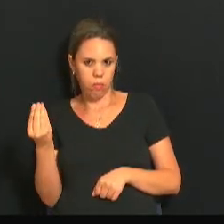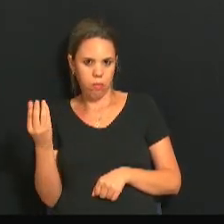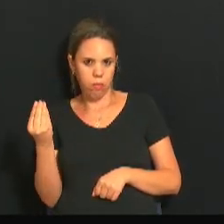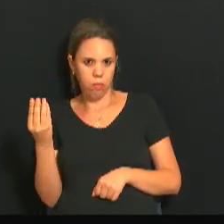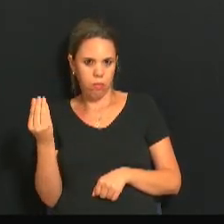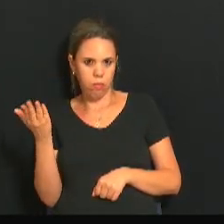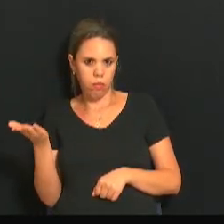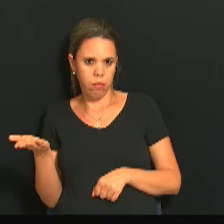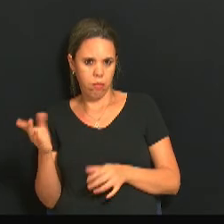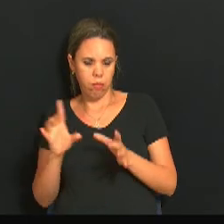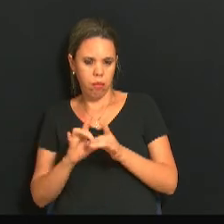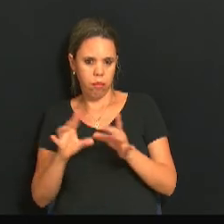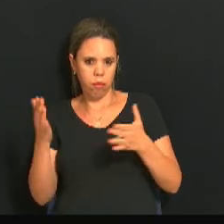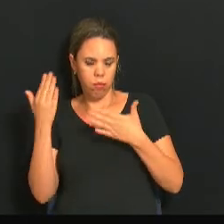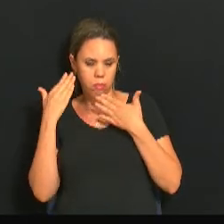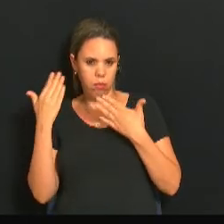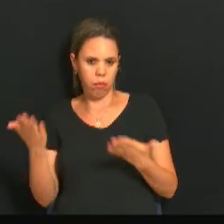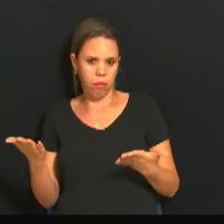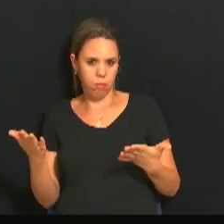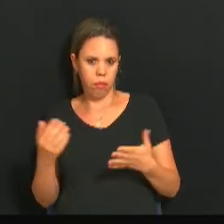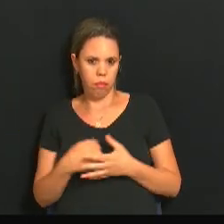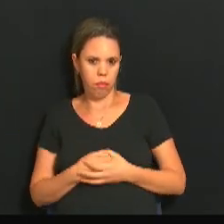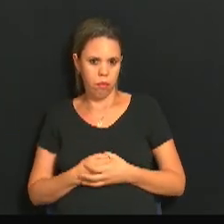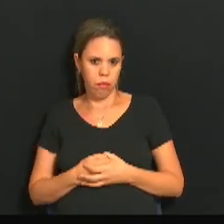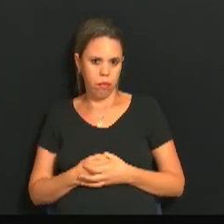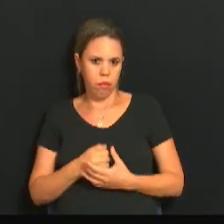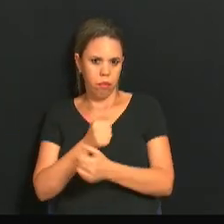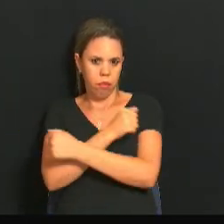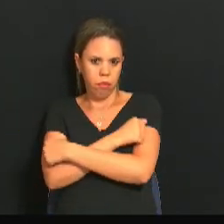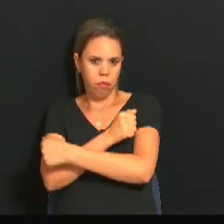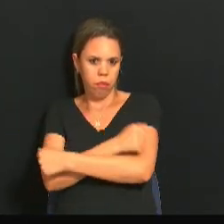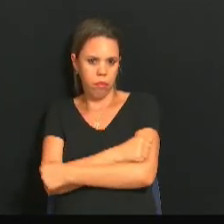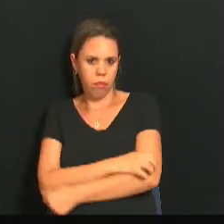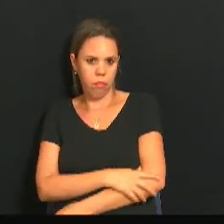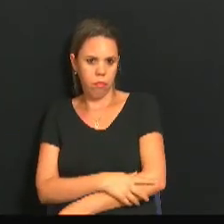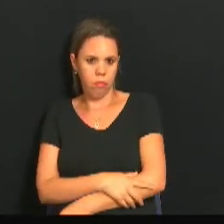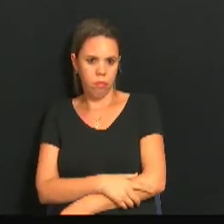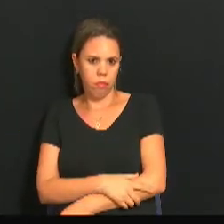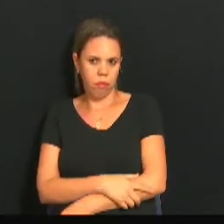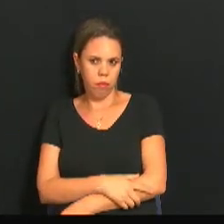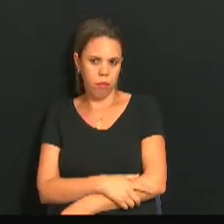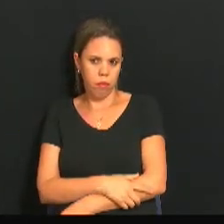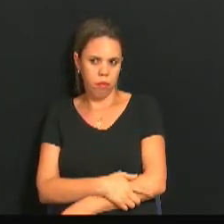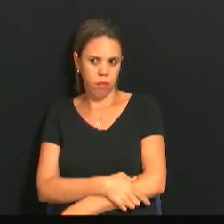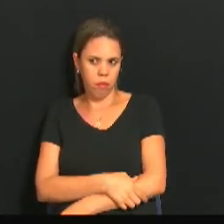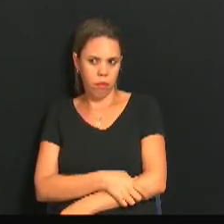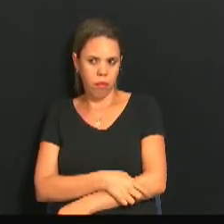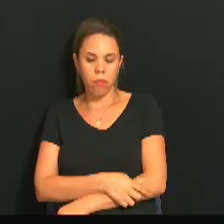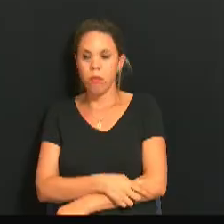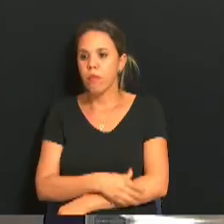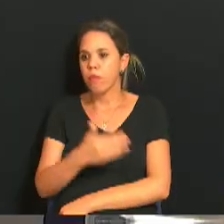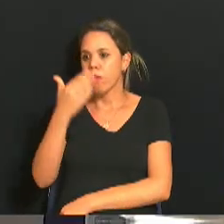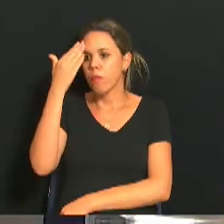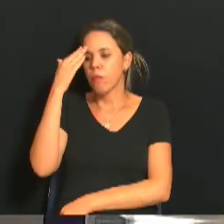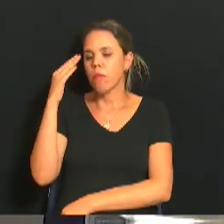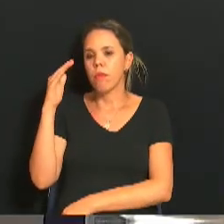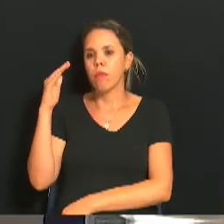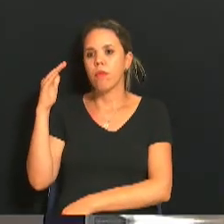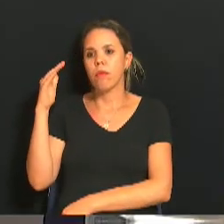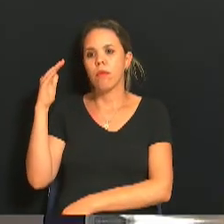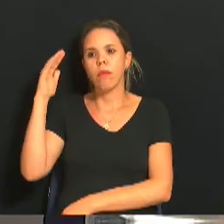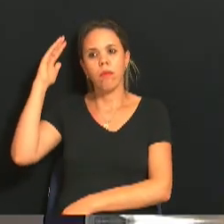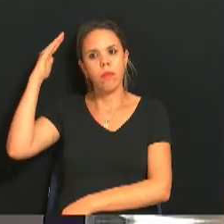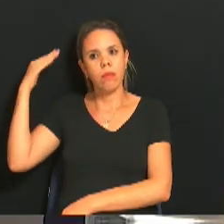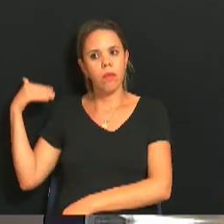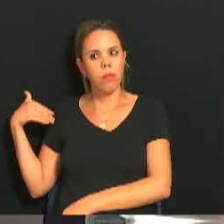então deixo aqui meu agradecimento a todos um abraço a todos até a Deus Vereador na zona de